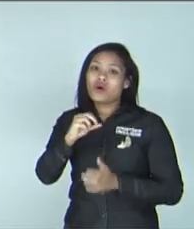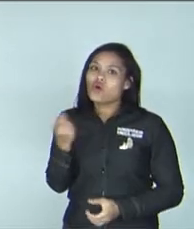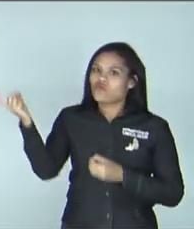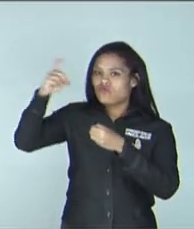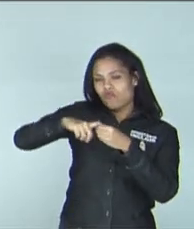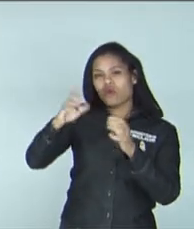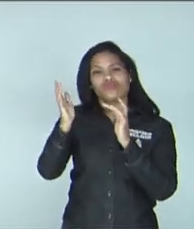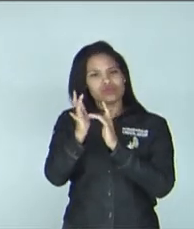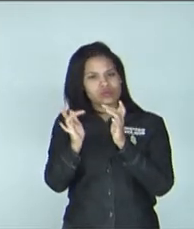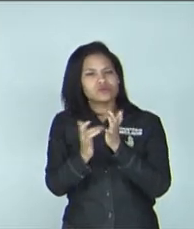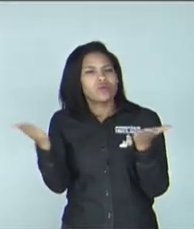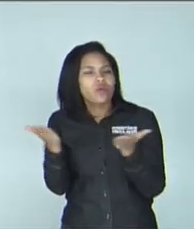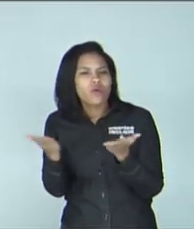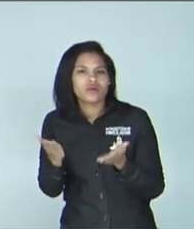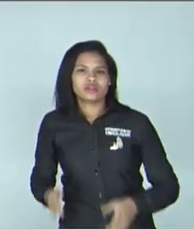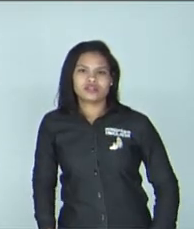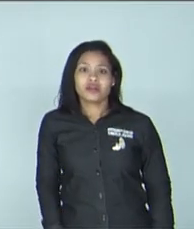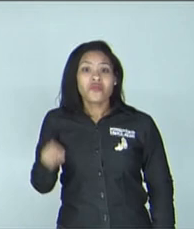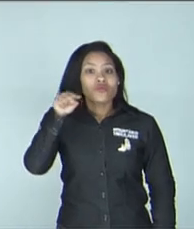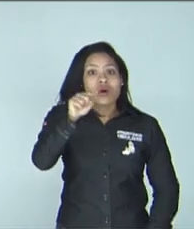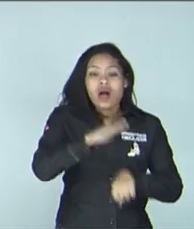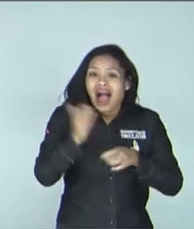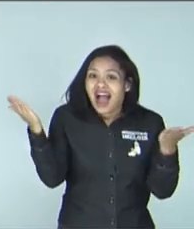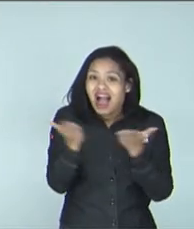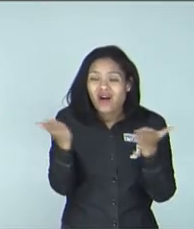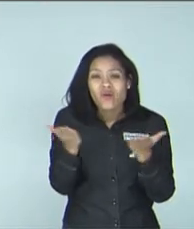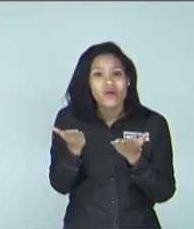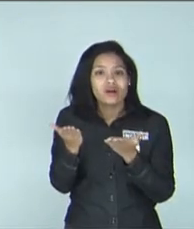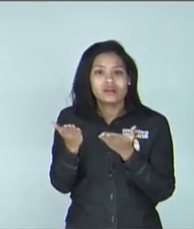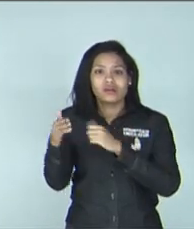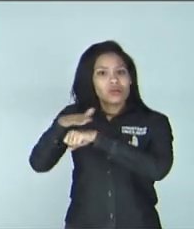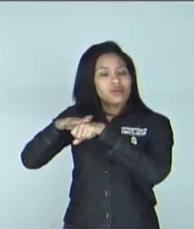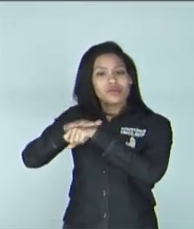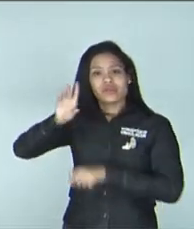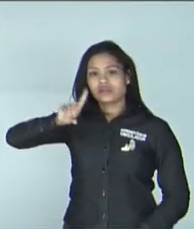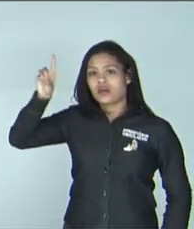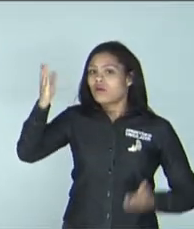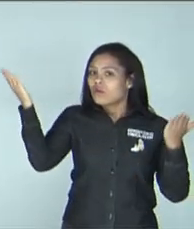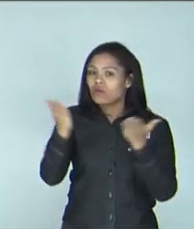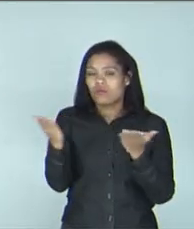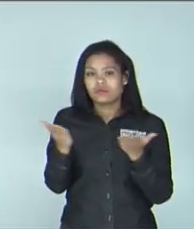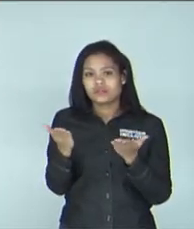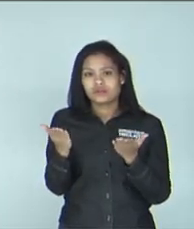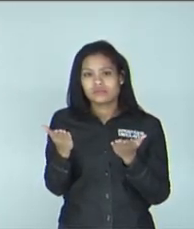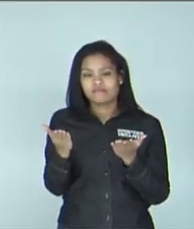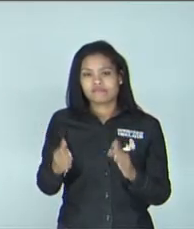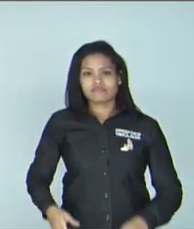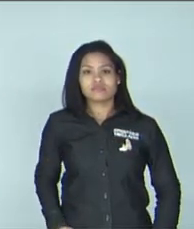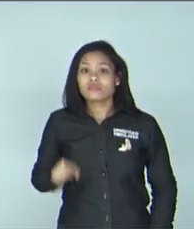jesus e você vai falar com ele agora agora você vai dizer para deus olha